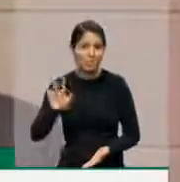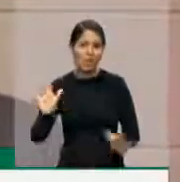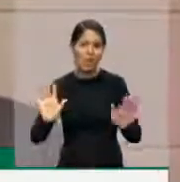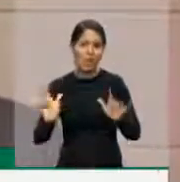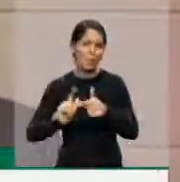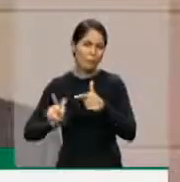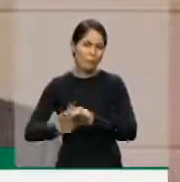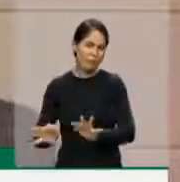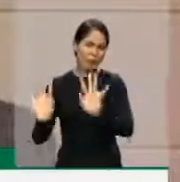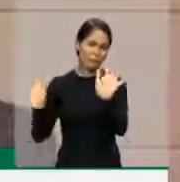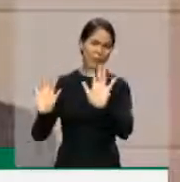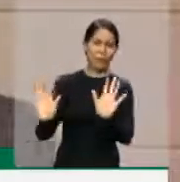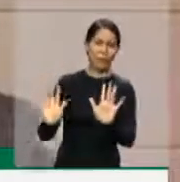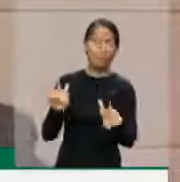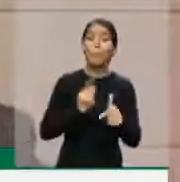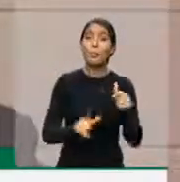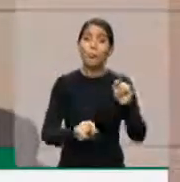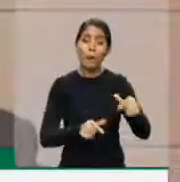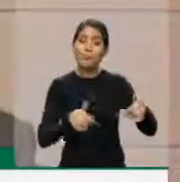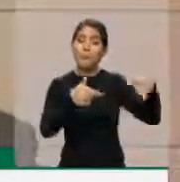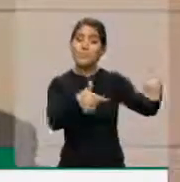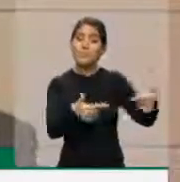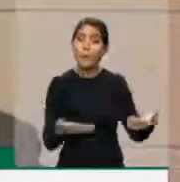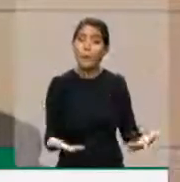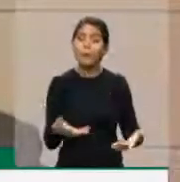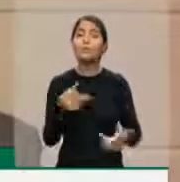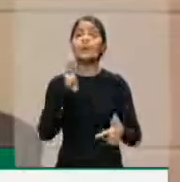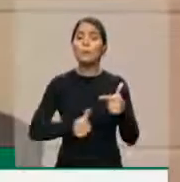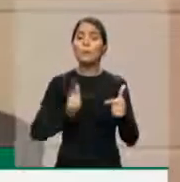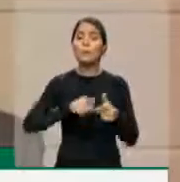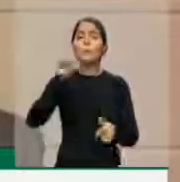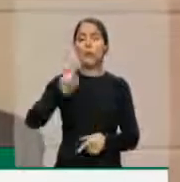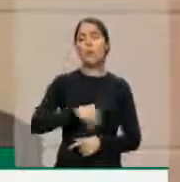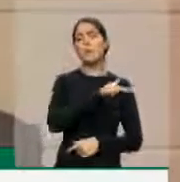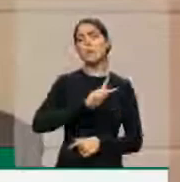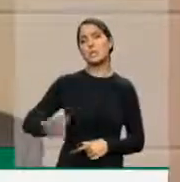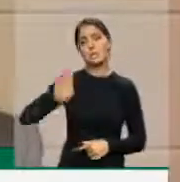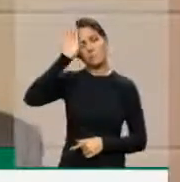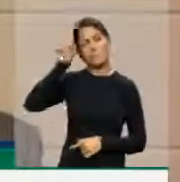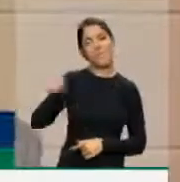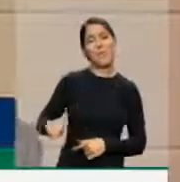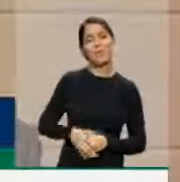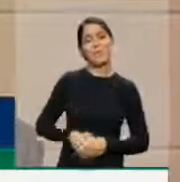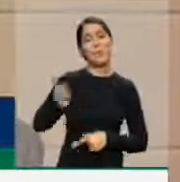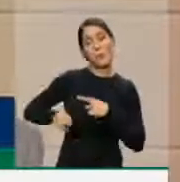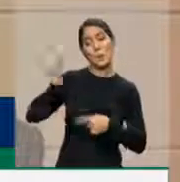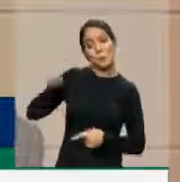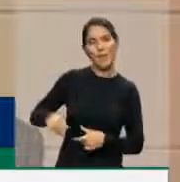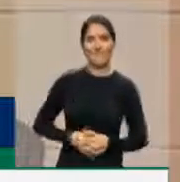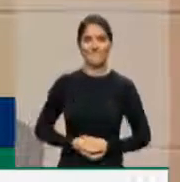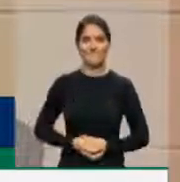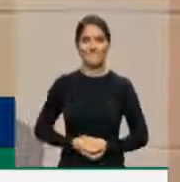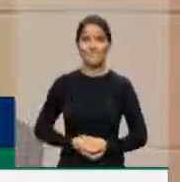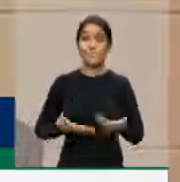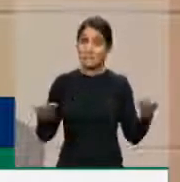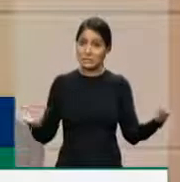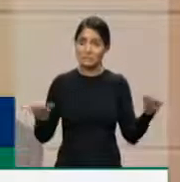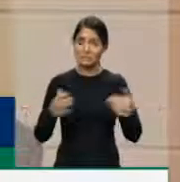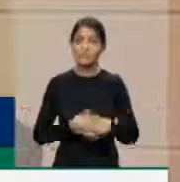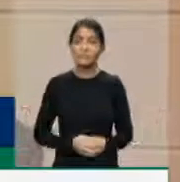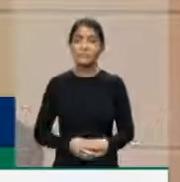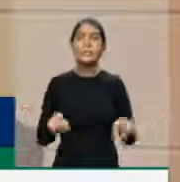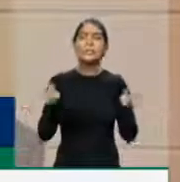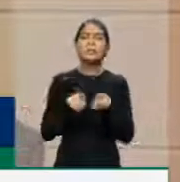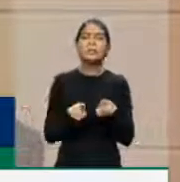é a tecnologia, o nosso problema é o presidente da República. E por fim, diz que na América Latina